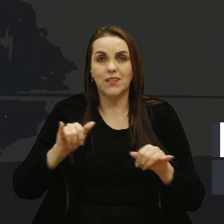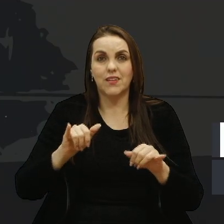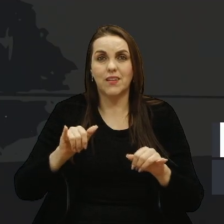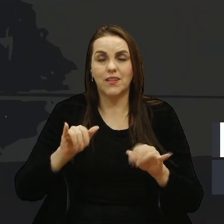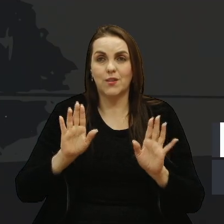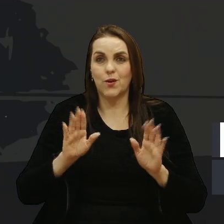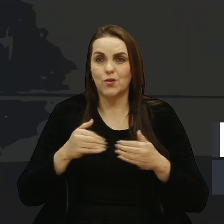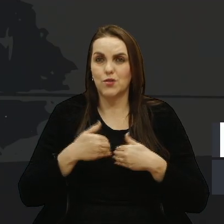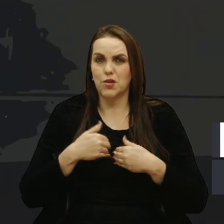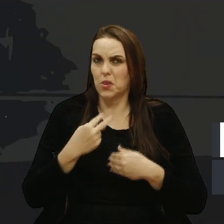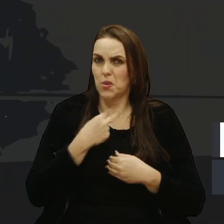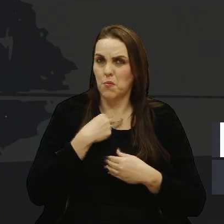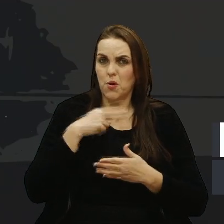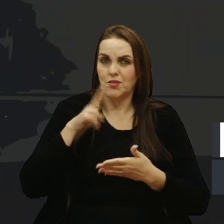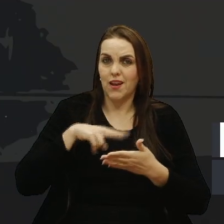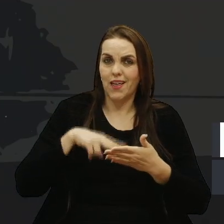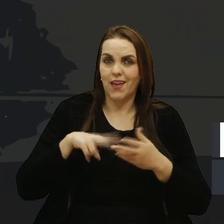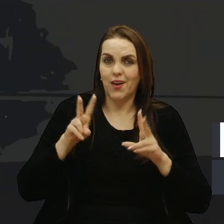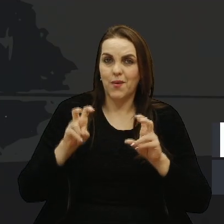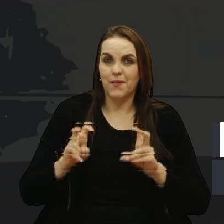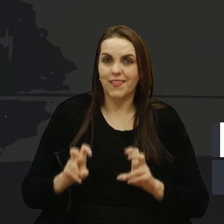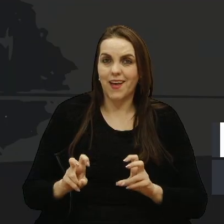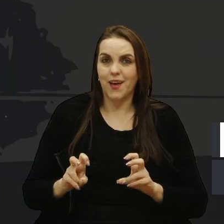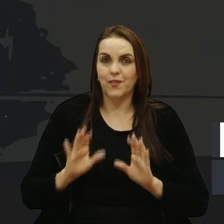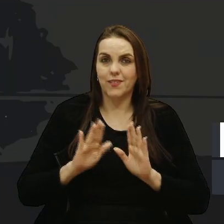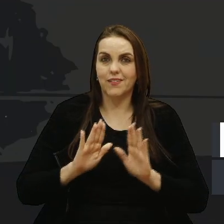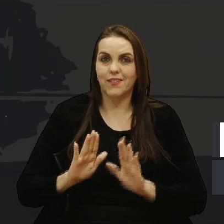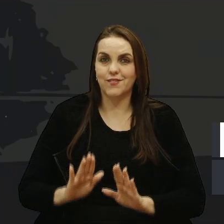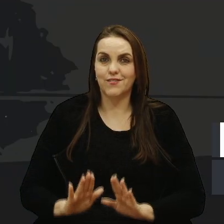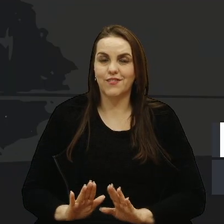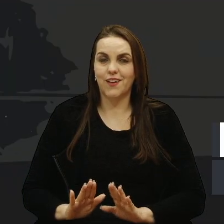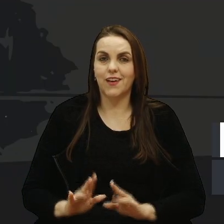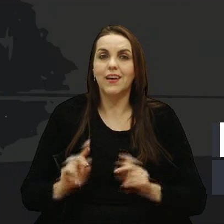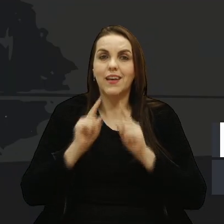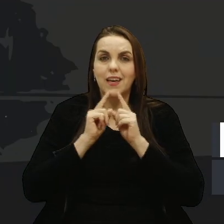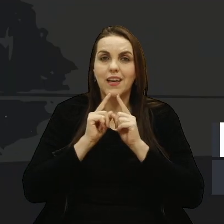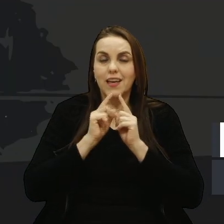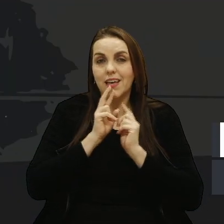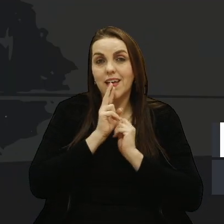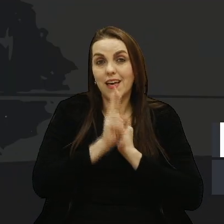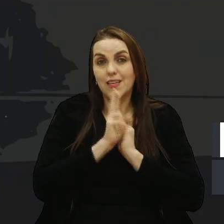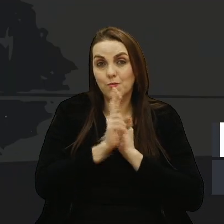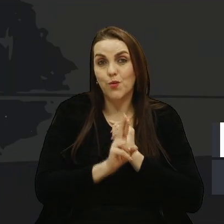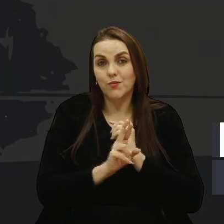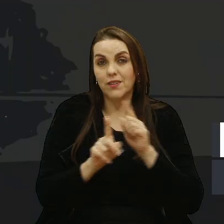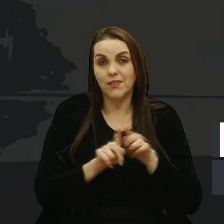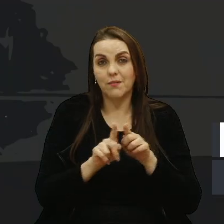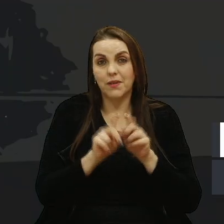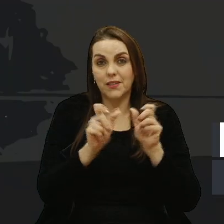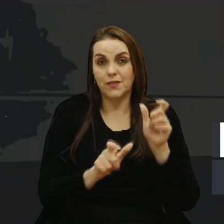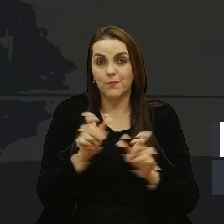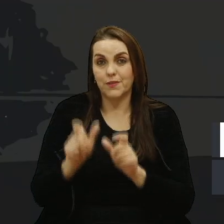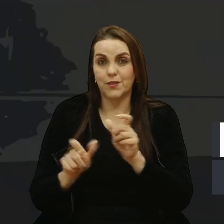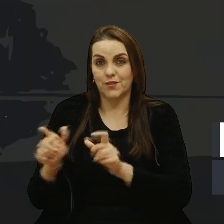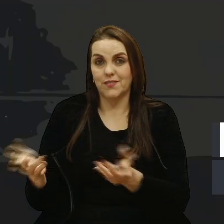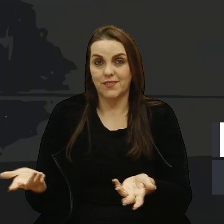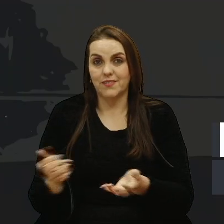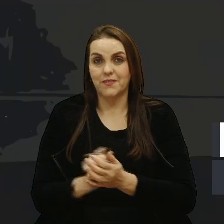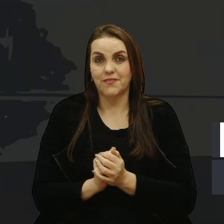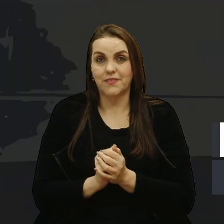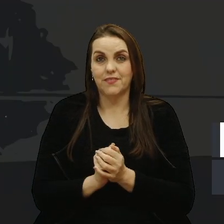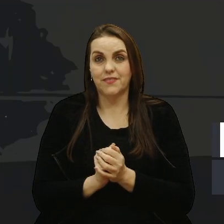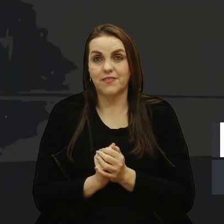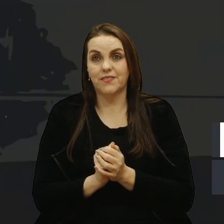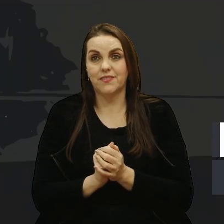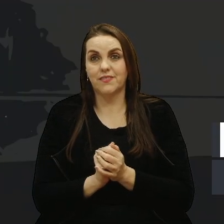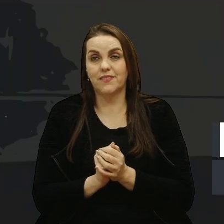os comentários, né, e deixar ali os comentários e até mesmo responder aquelas pessoas. Então, eu quero dizer que